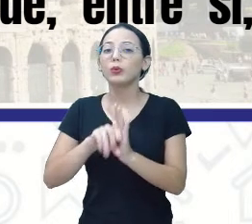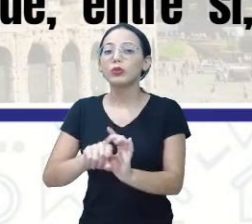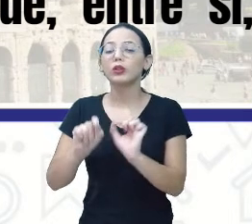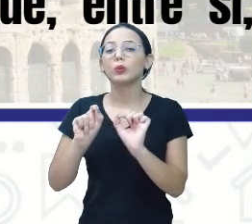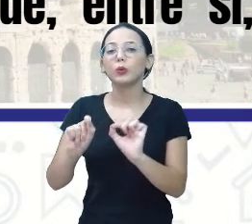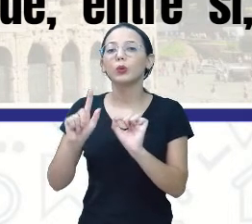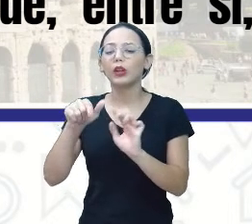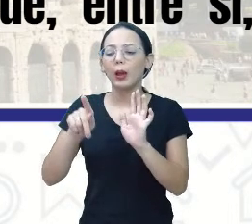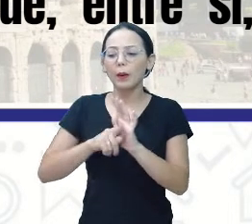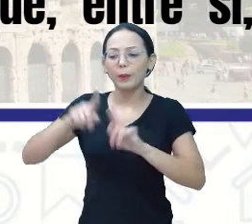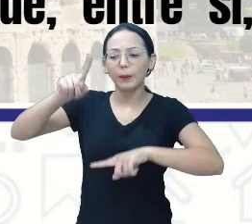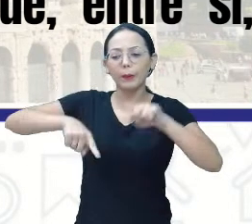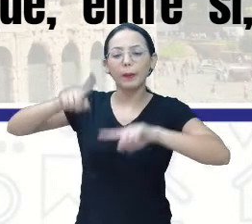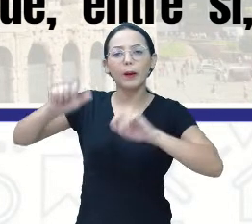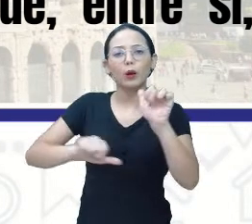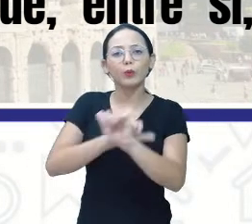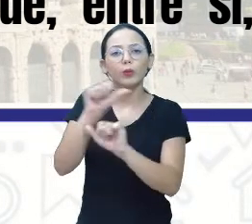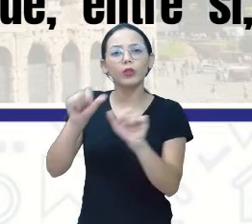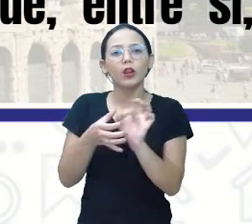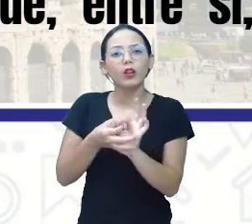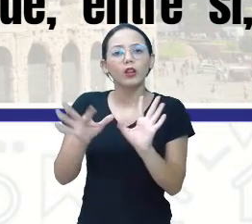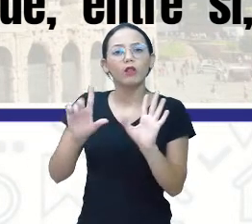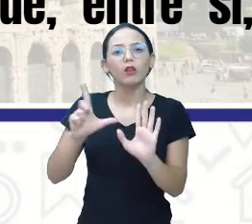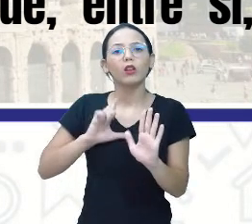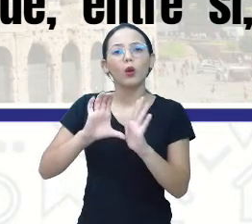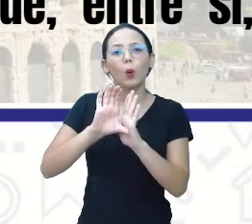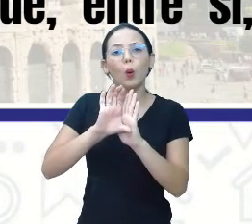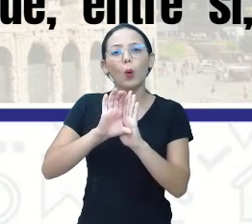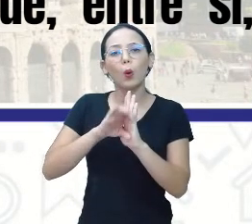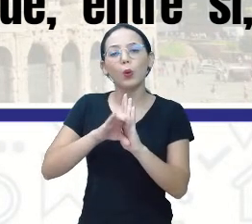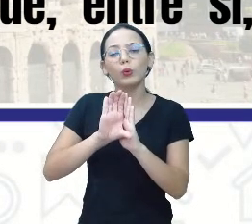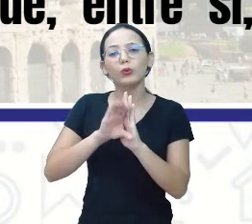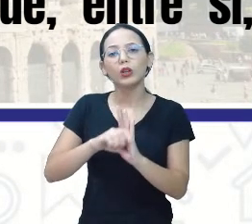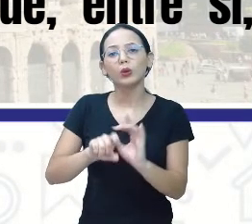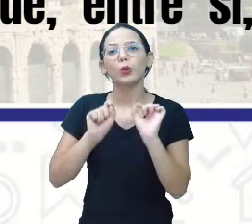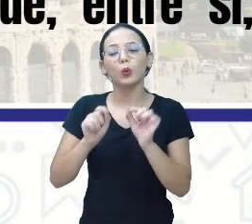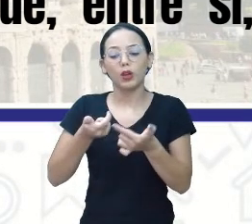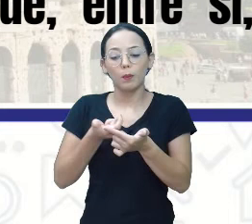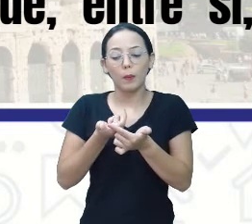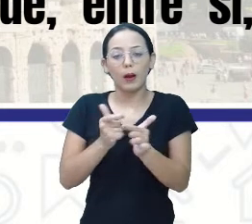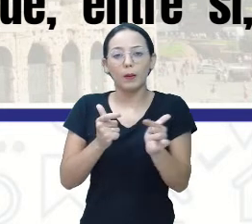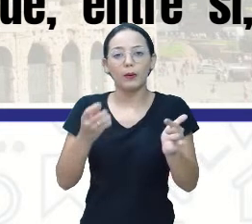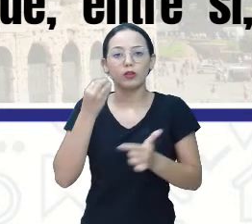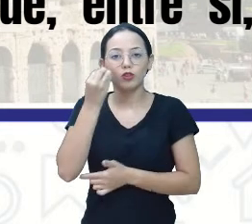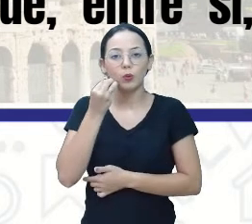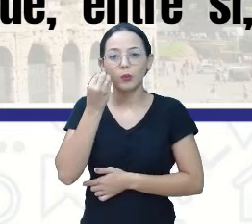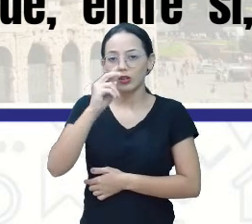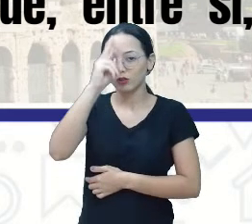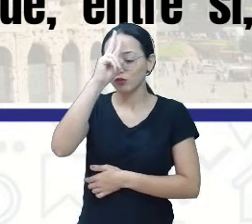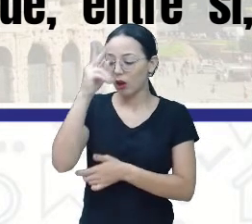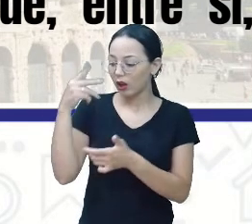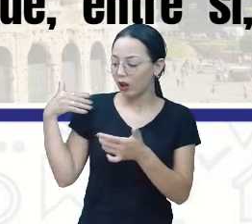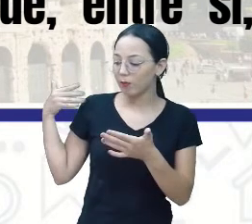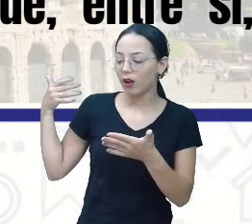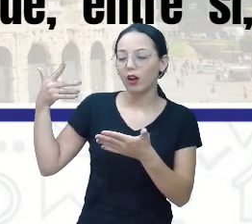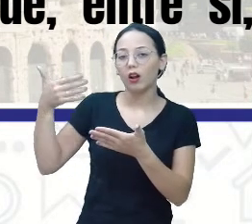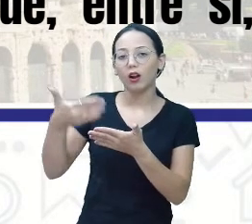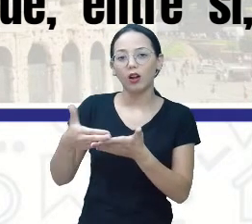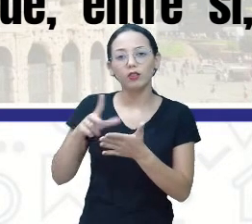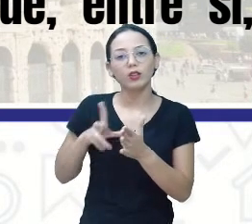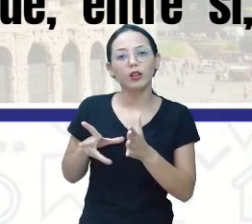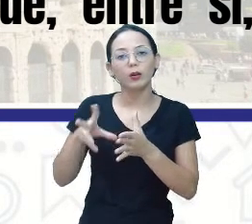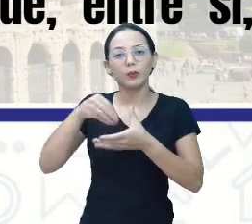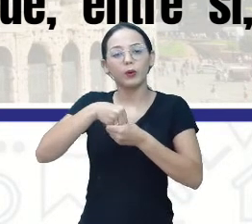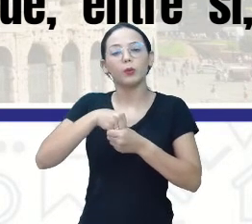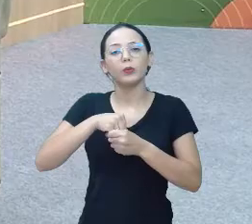tal forma variadas que permitem que se aplique o conceito a uma multiplicidade de experiências históricas que, entre si,